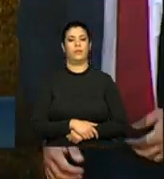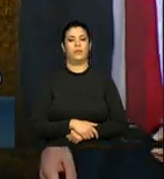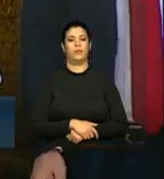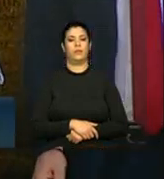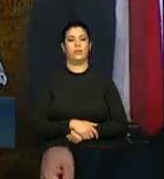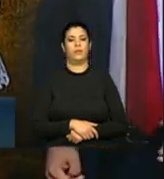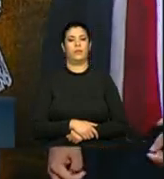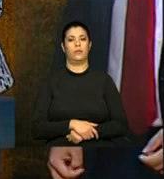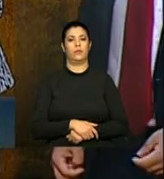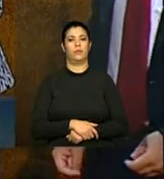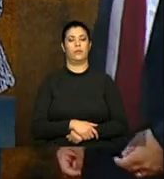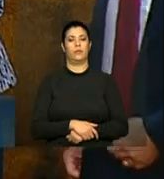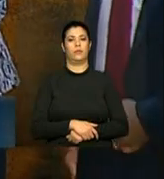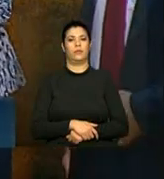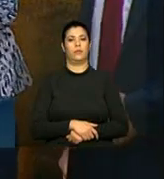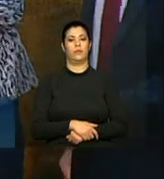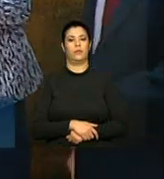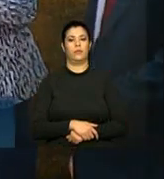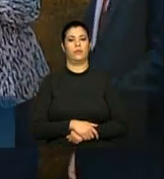o prêmio.